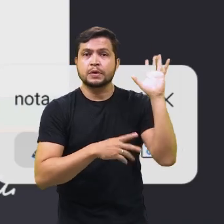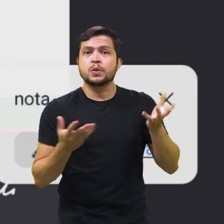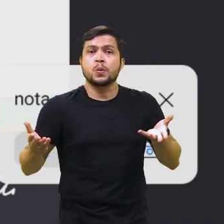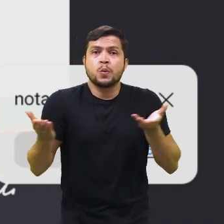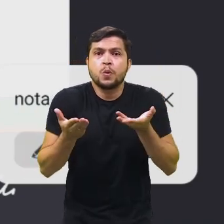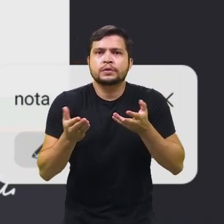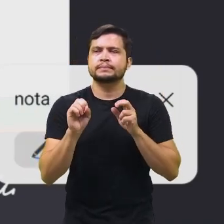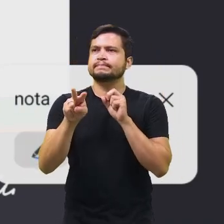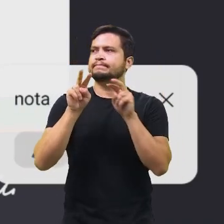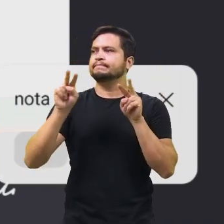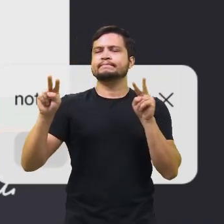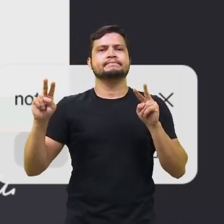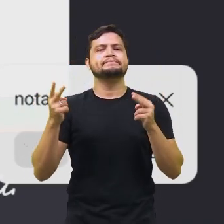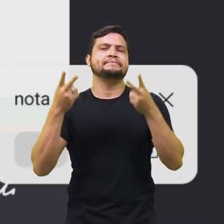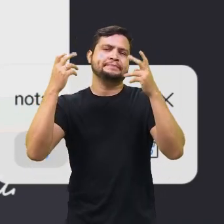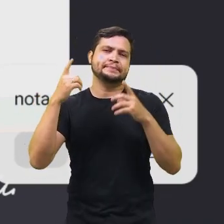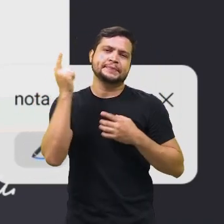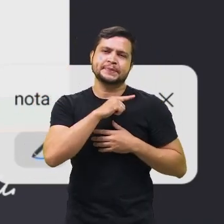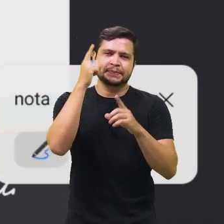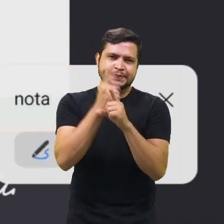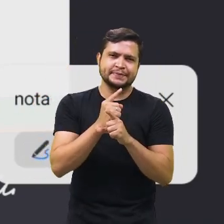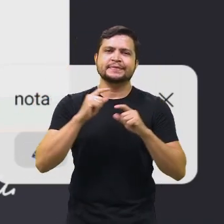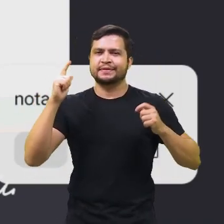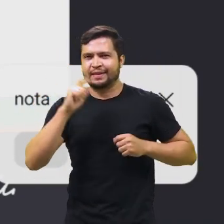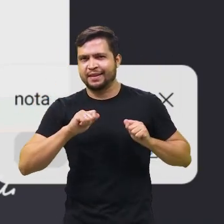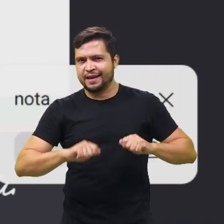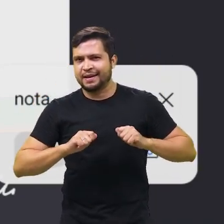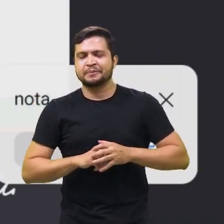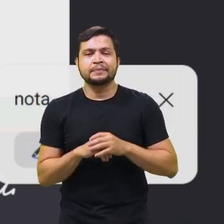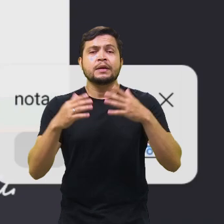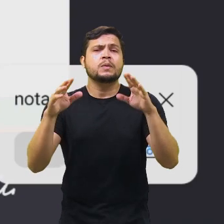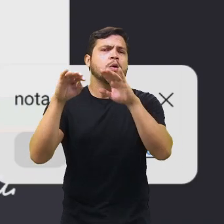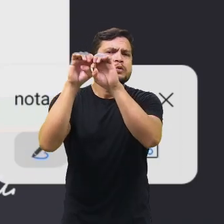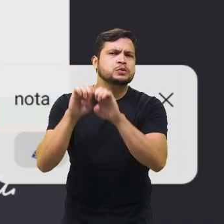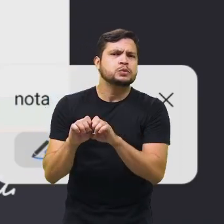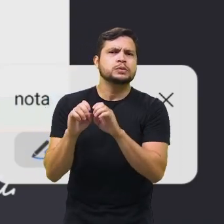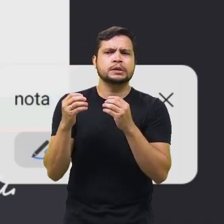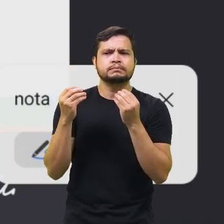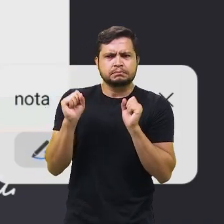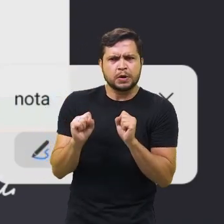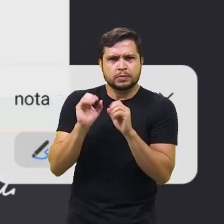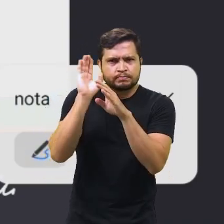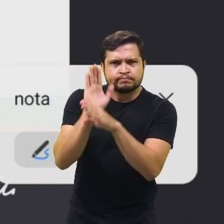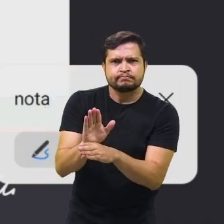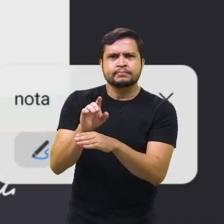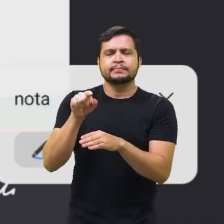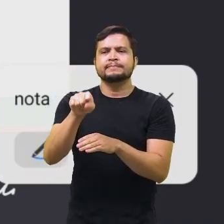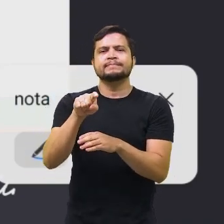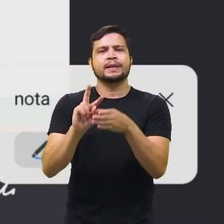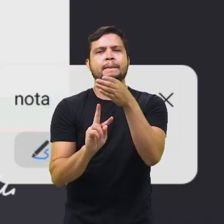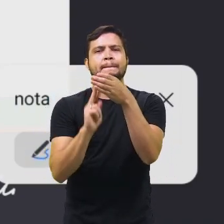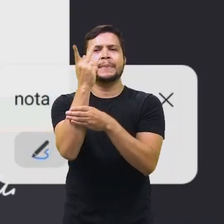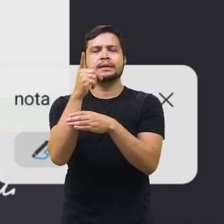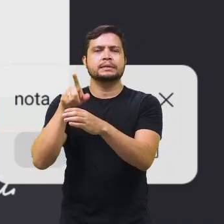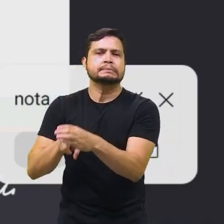na atualidade. Qual estrutura possibilitou a independência da água para a fecundação dos seres